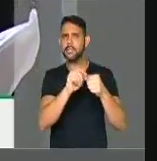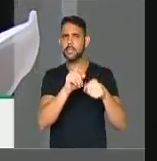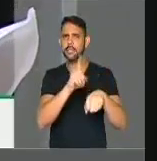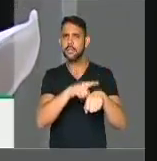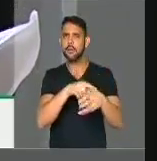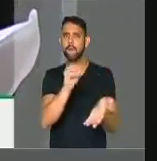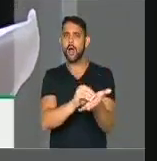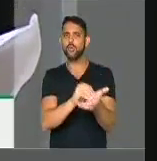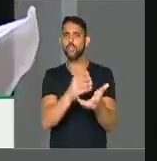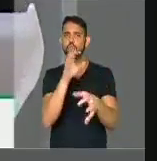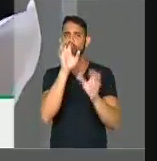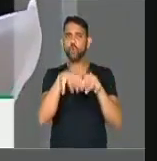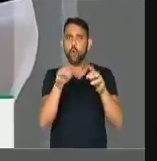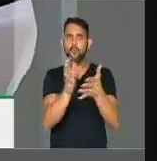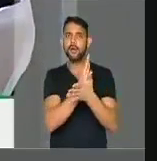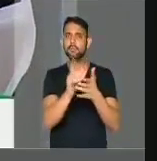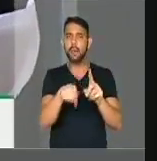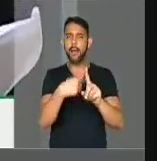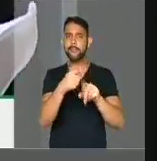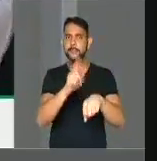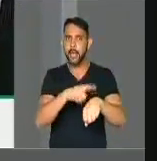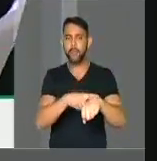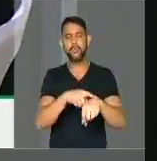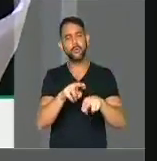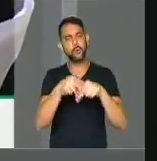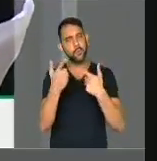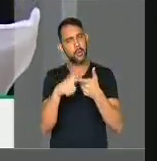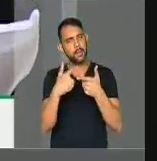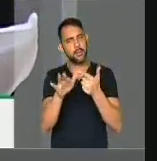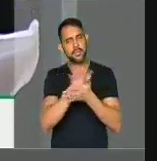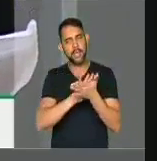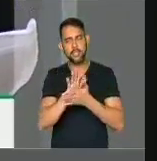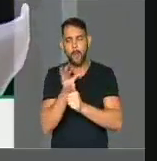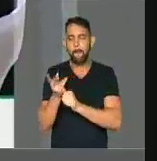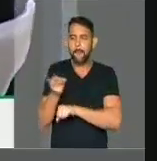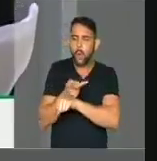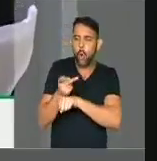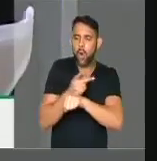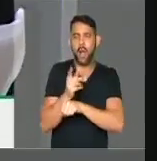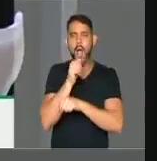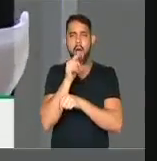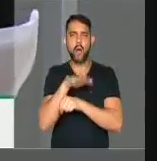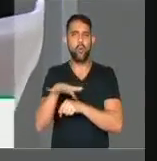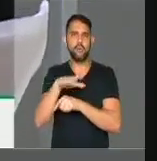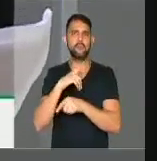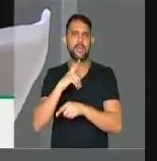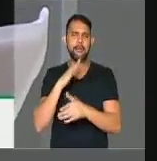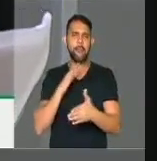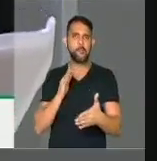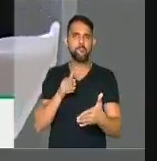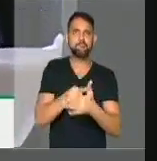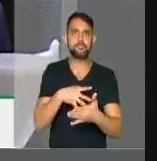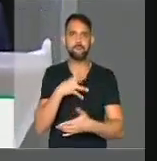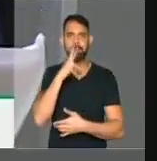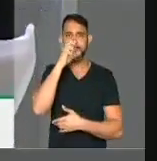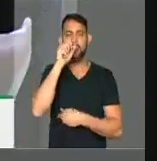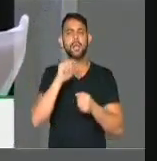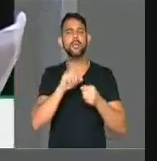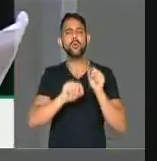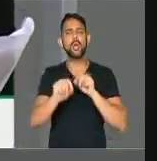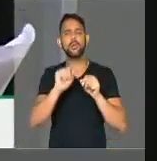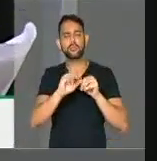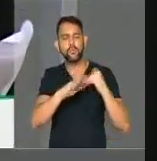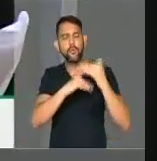essas prolongadas estiagens, o problema não será apenas por busca de água. Haverá muito impacto